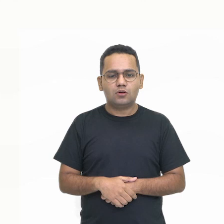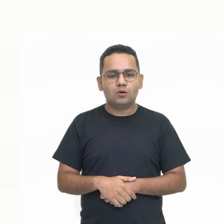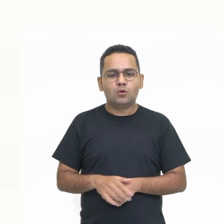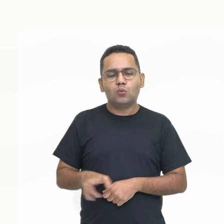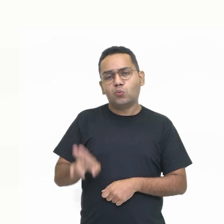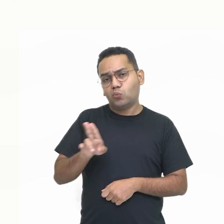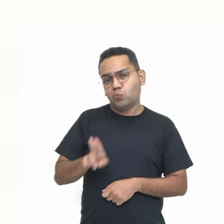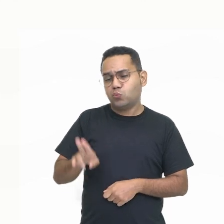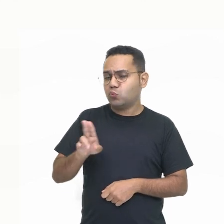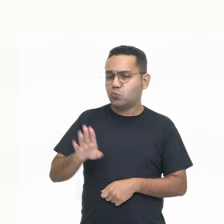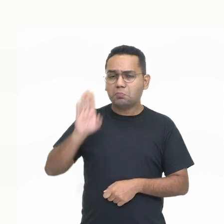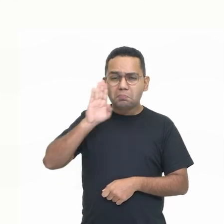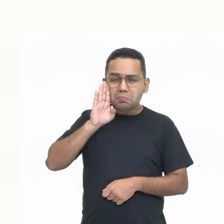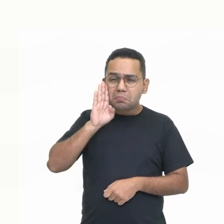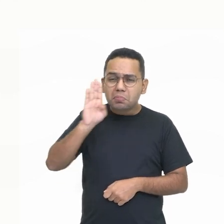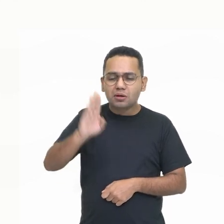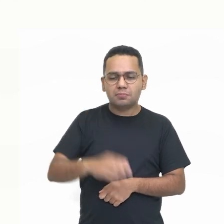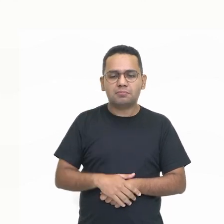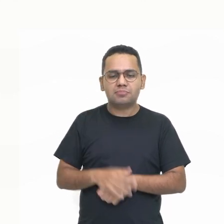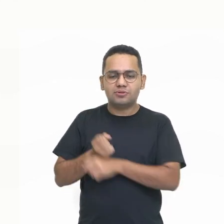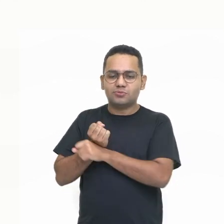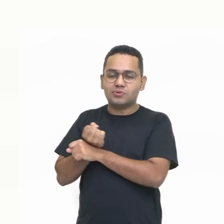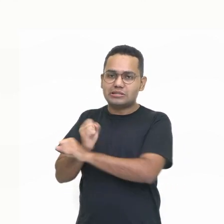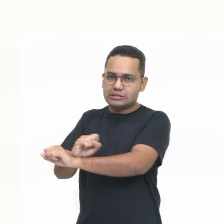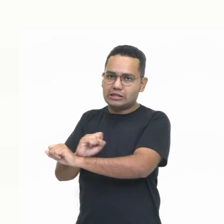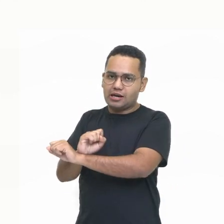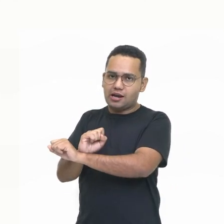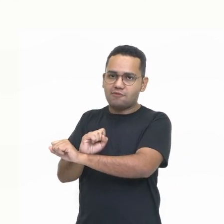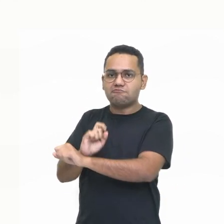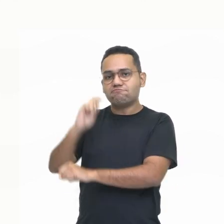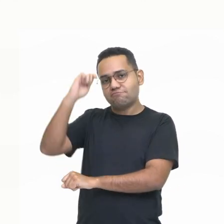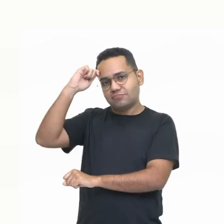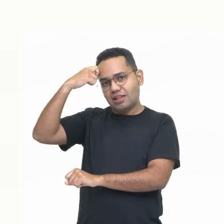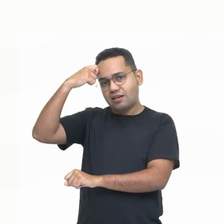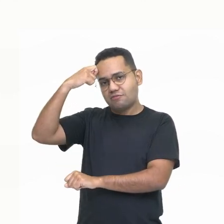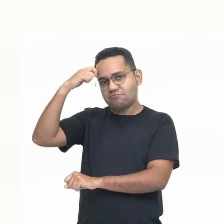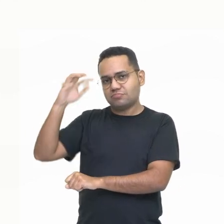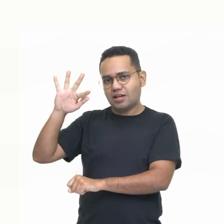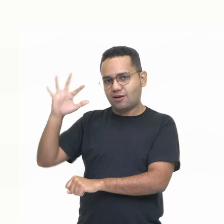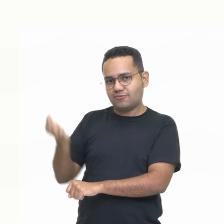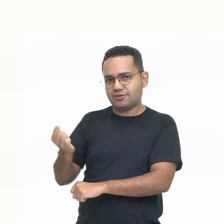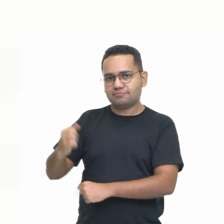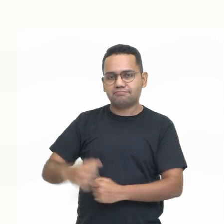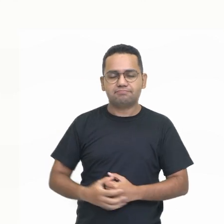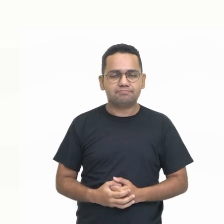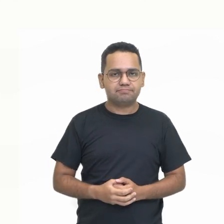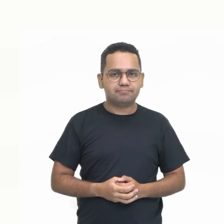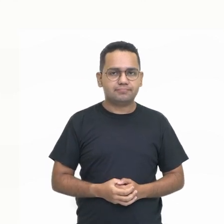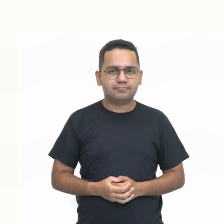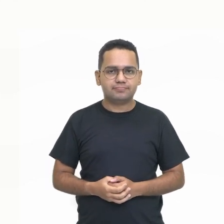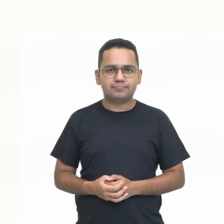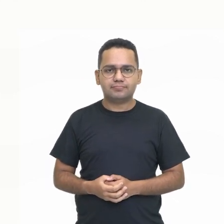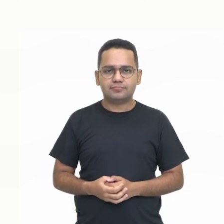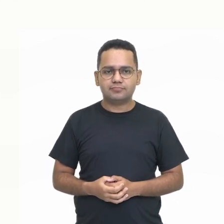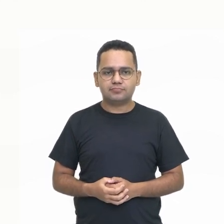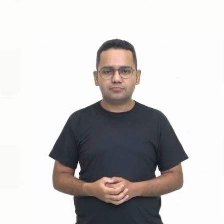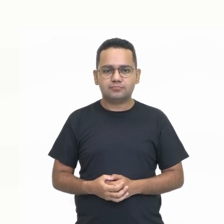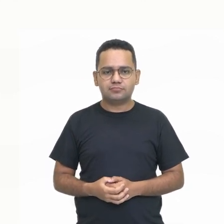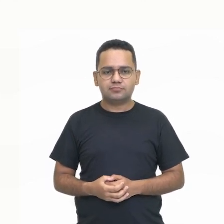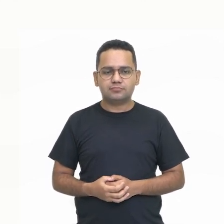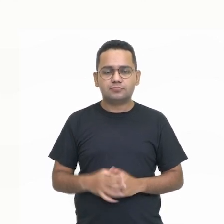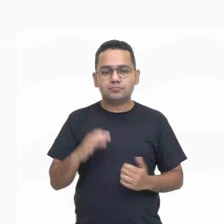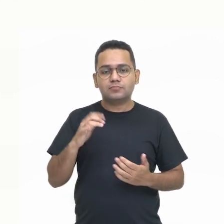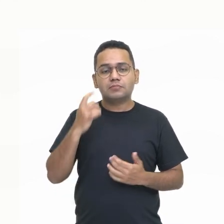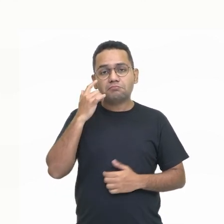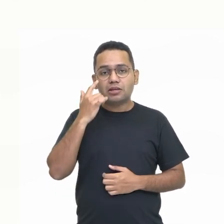do trabalho, né, do escravizado africano. Então você percebe o quê? Que os ciclos